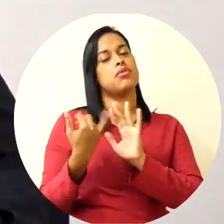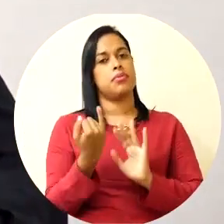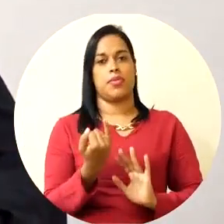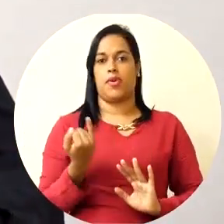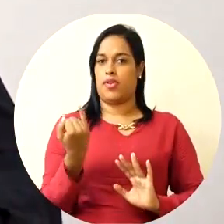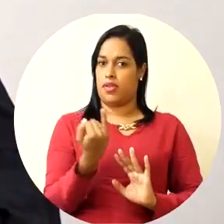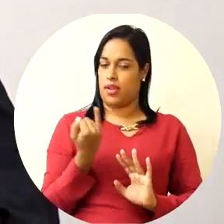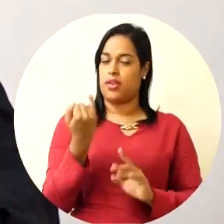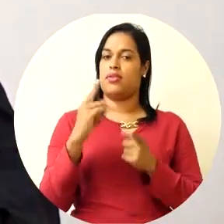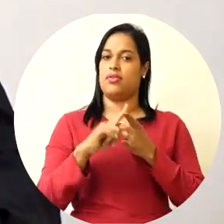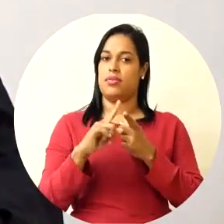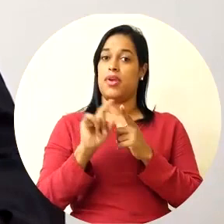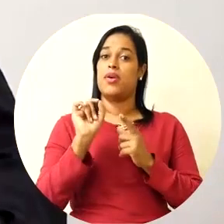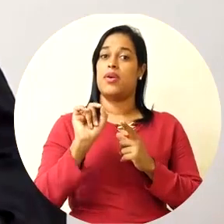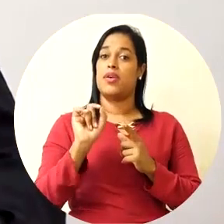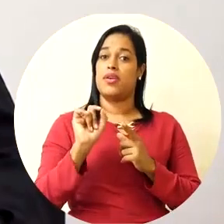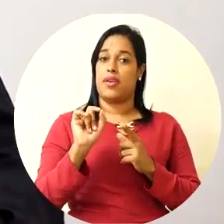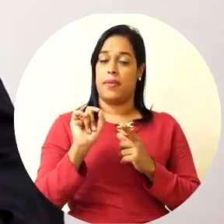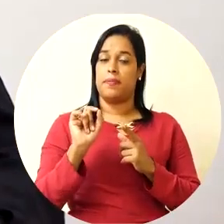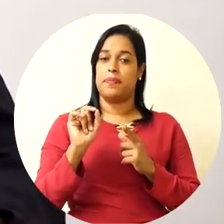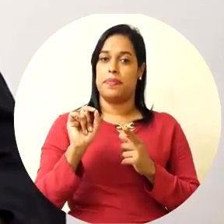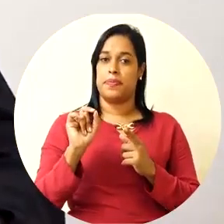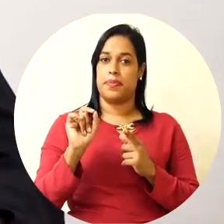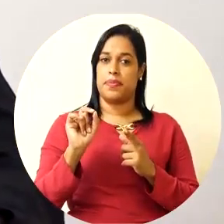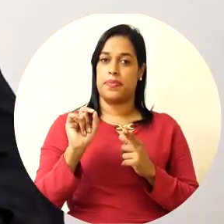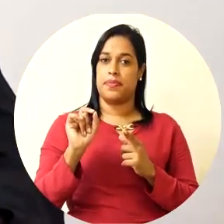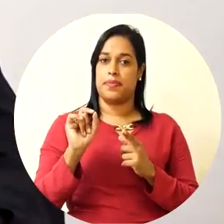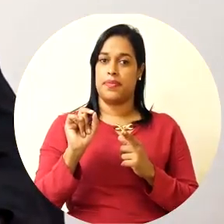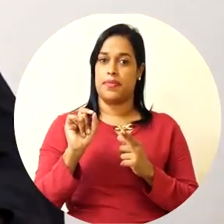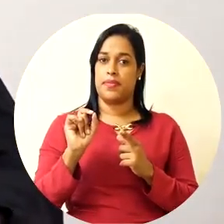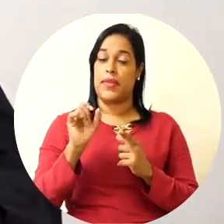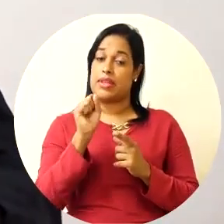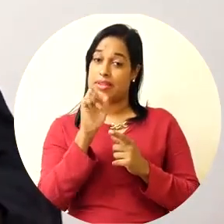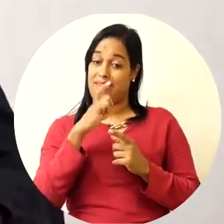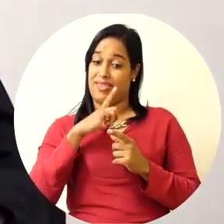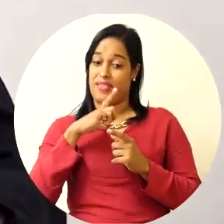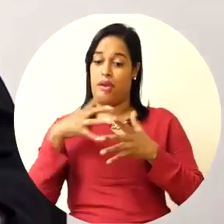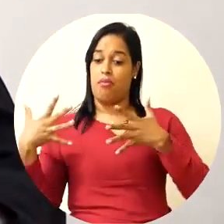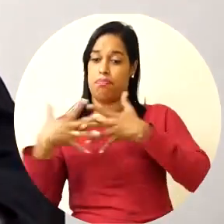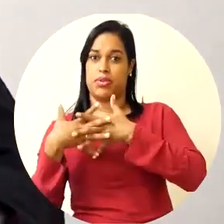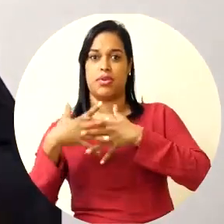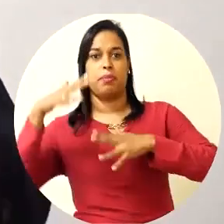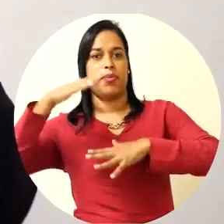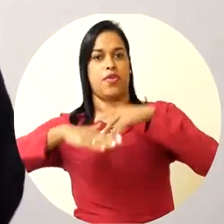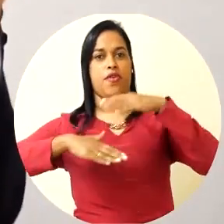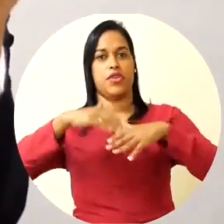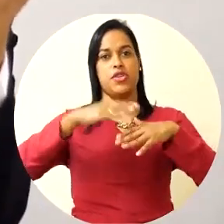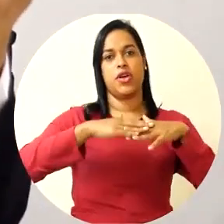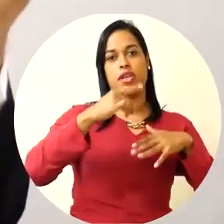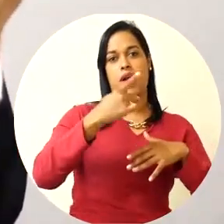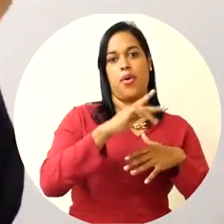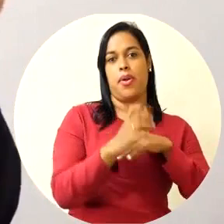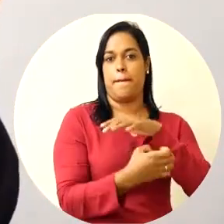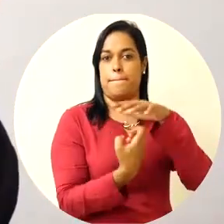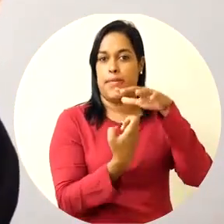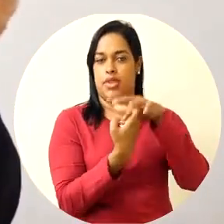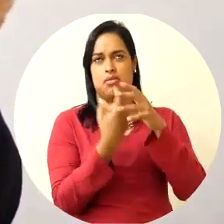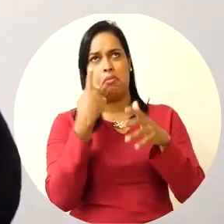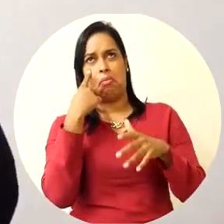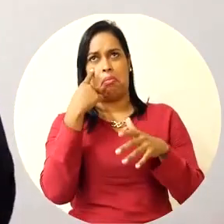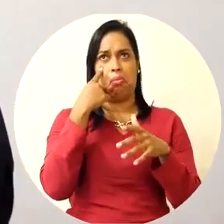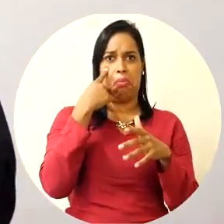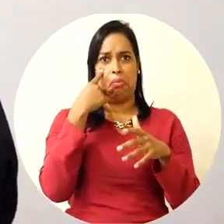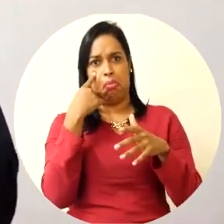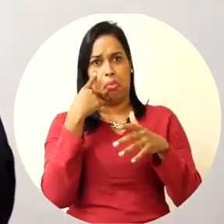muito importante, o intúbio promísero, ou seja, havendo confronto entre empregado e empregador